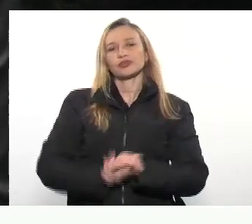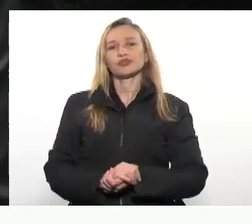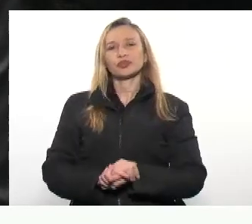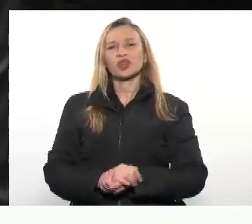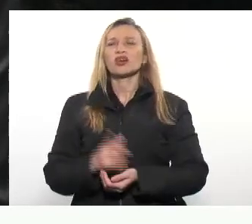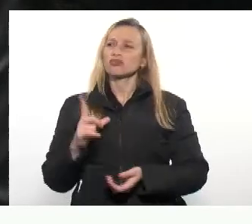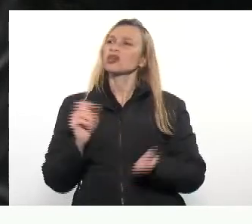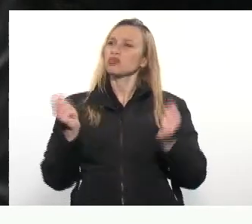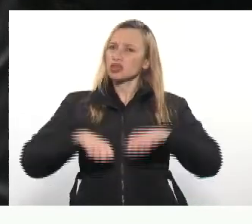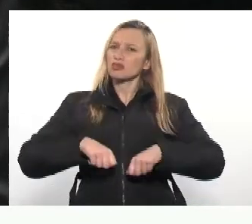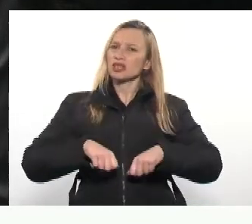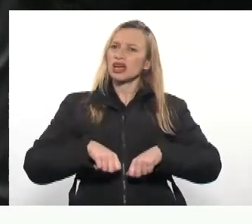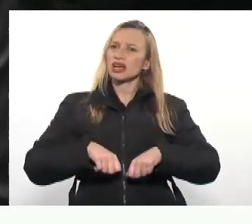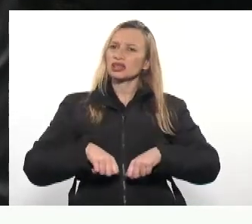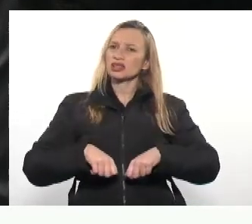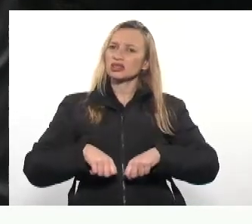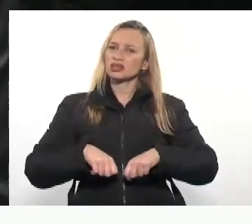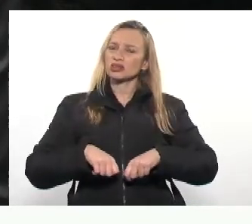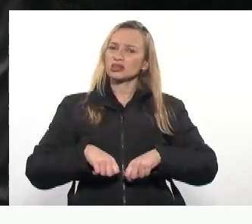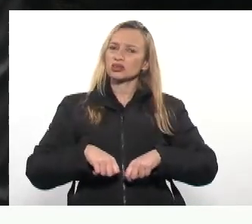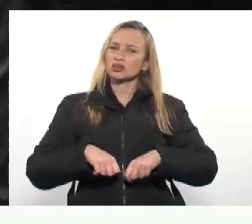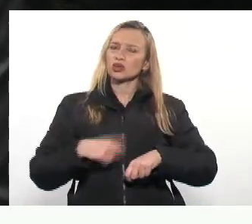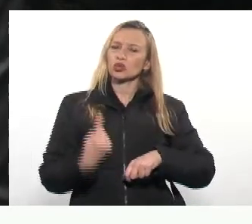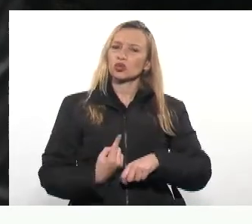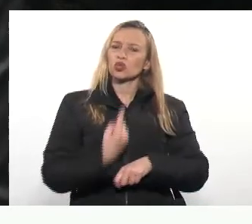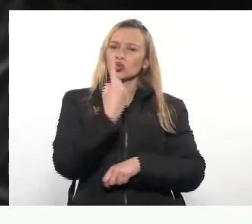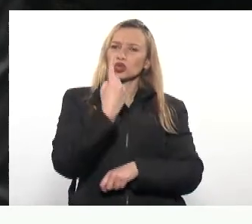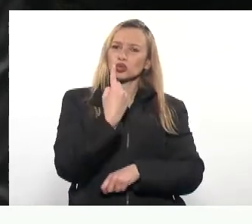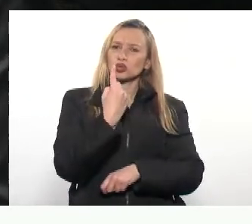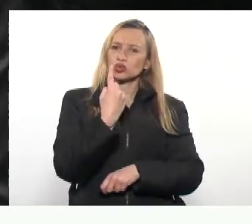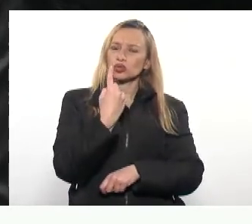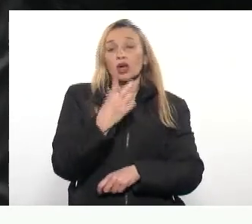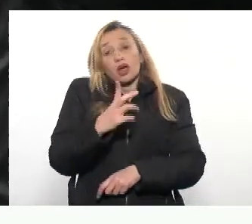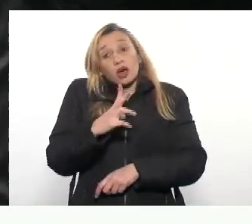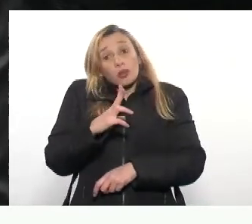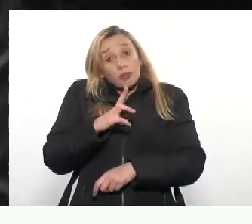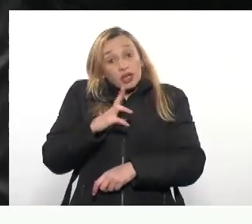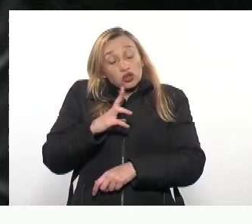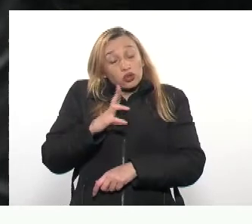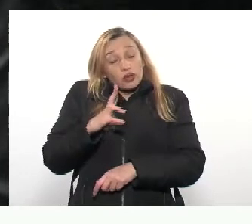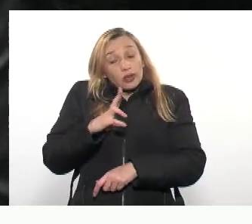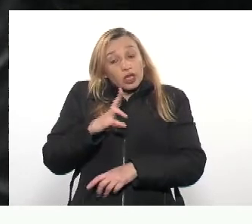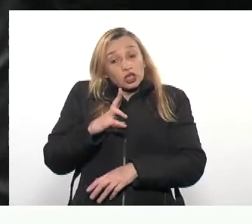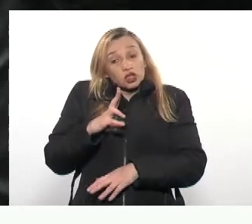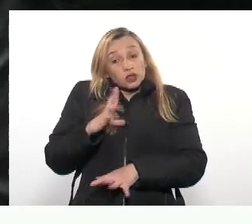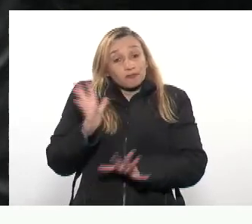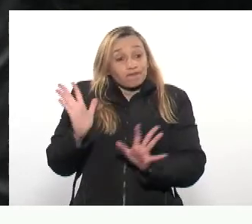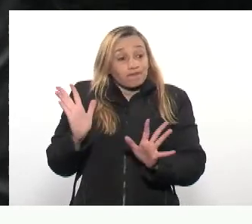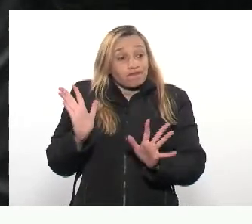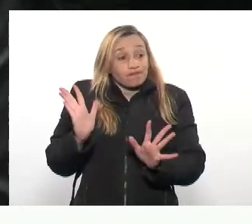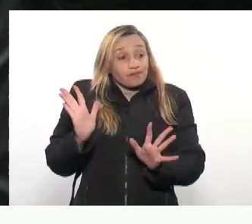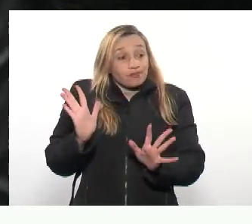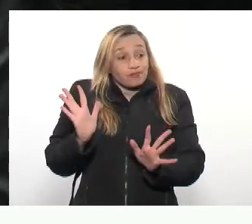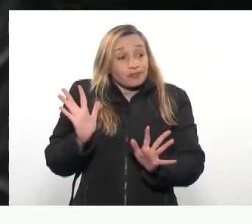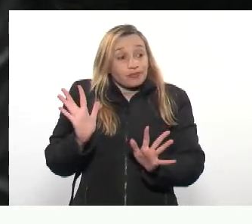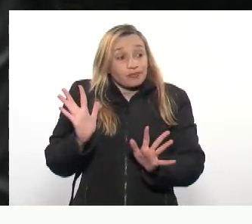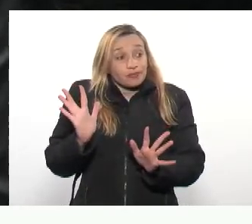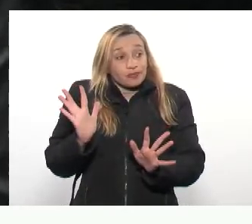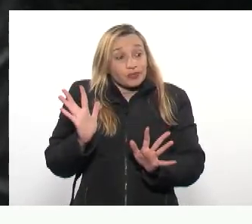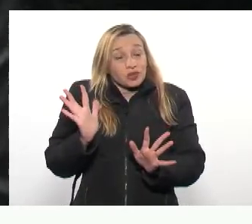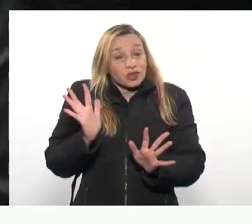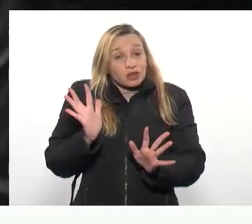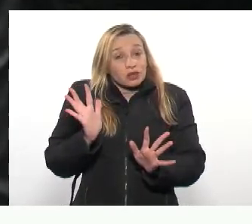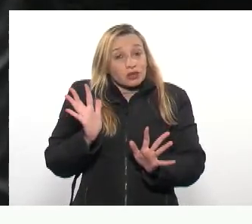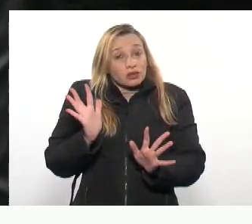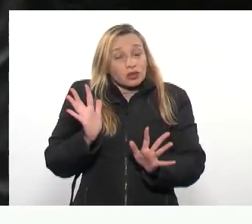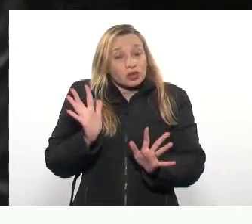Existe a possibilidade de ser pelo CAD único, mas eu particularmente não sou afeto a essa